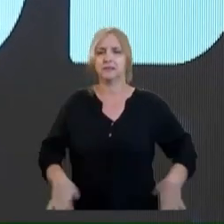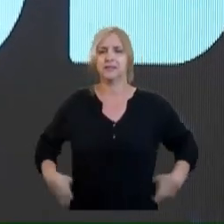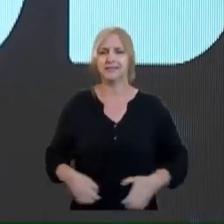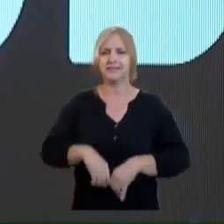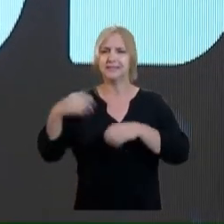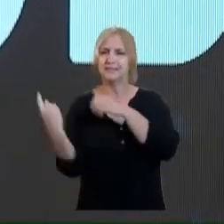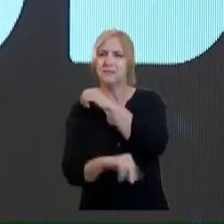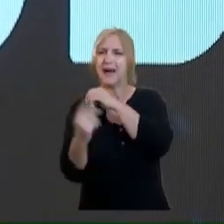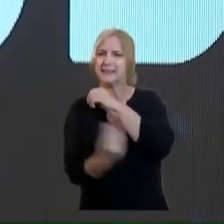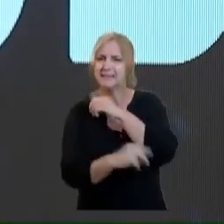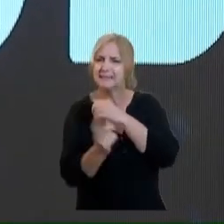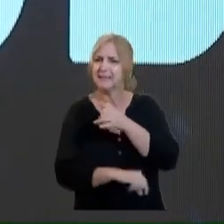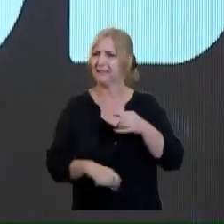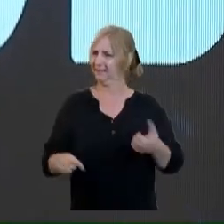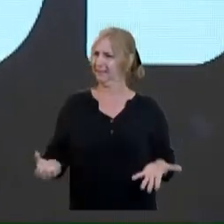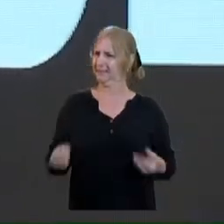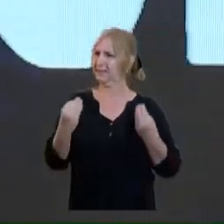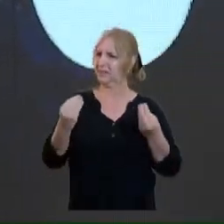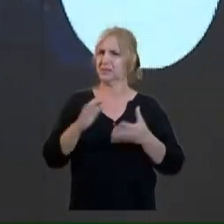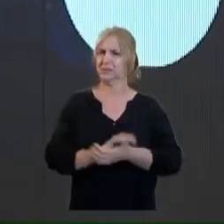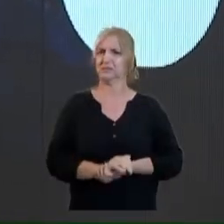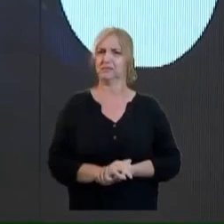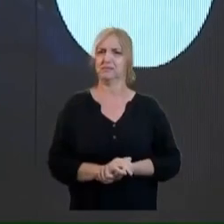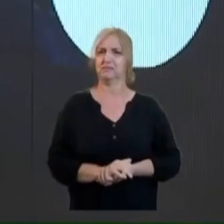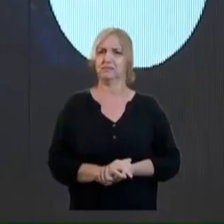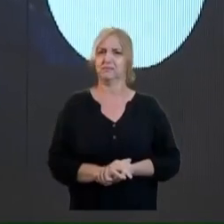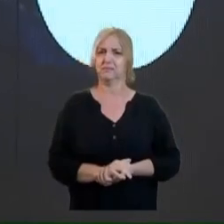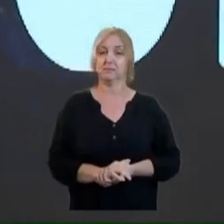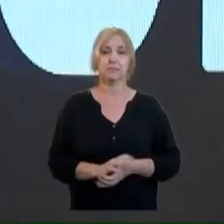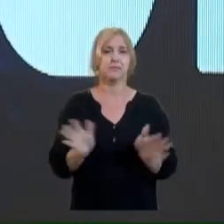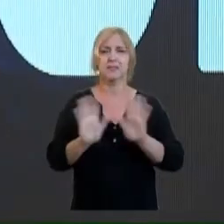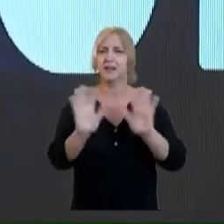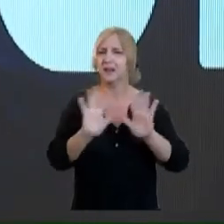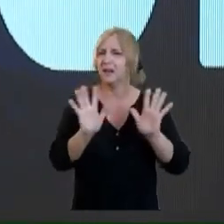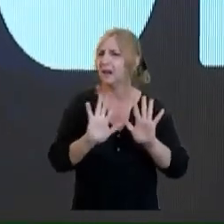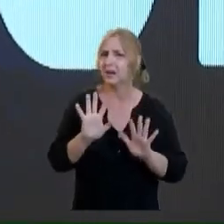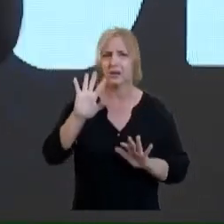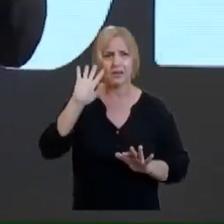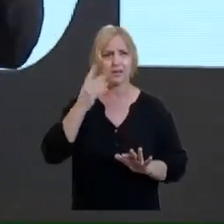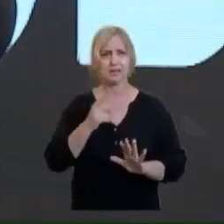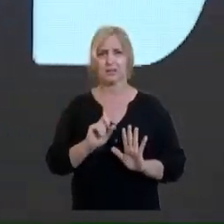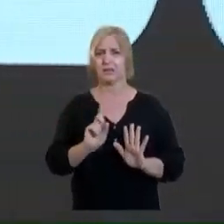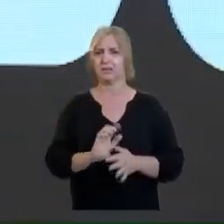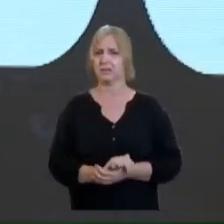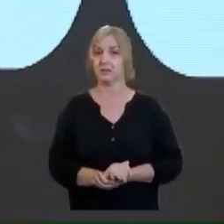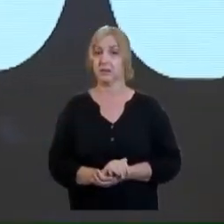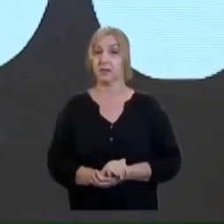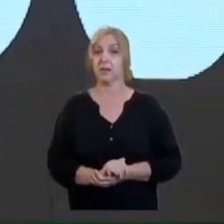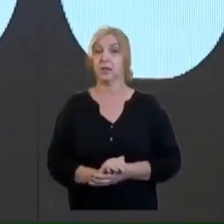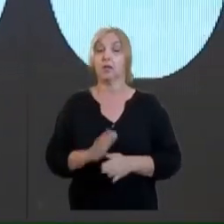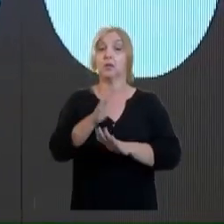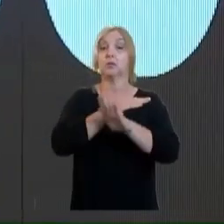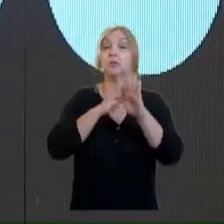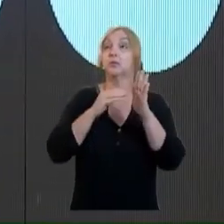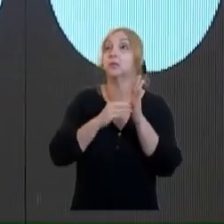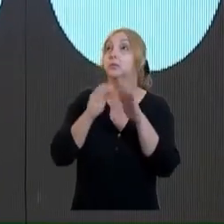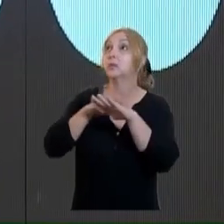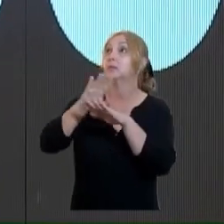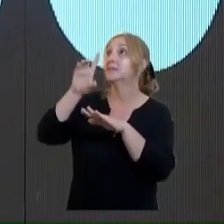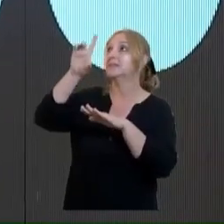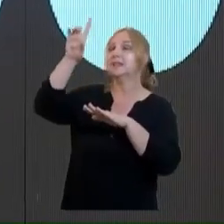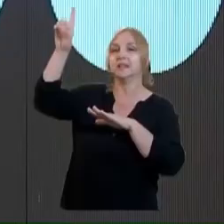e dar umas correadas mesmo. Não é assim. Ora, tudo provém de Deus que nos